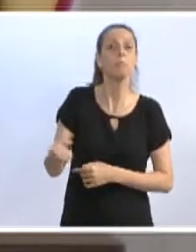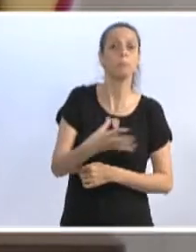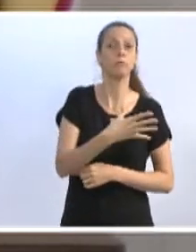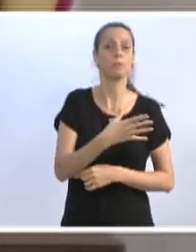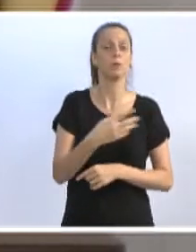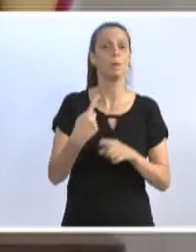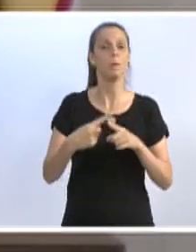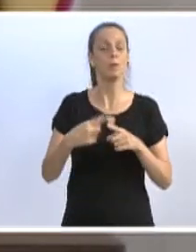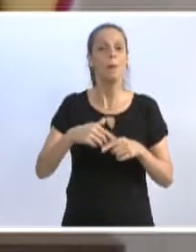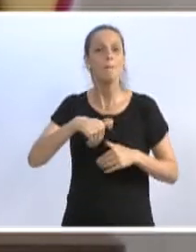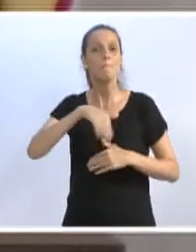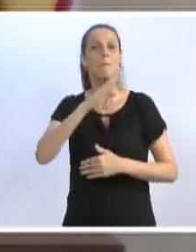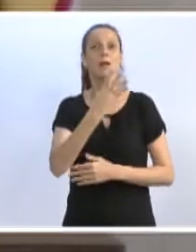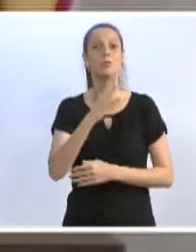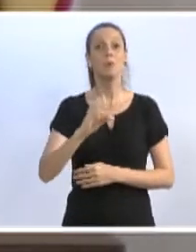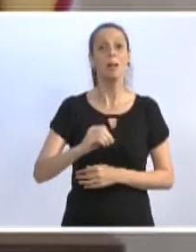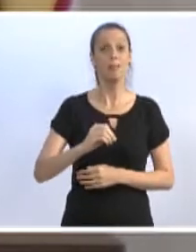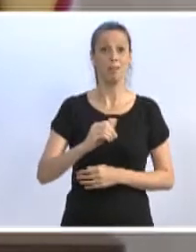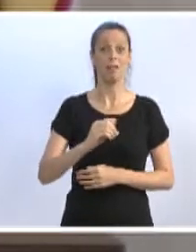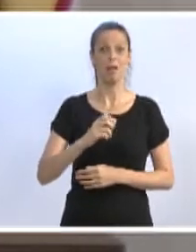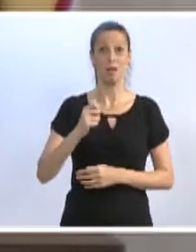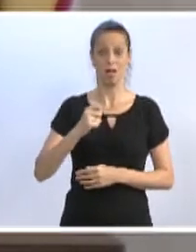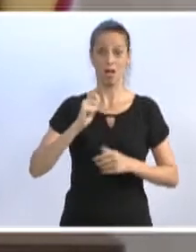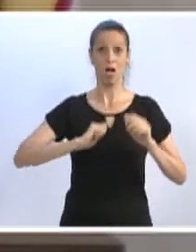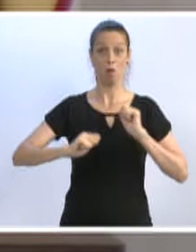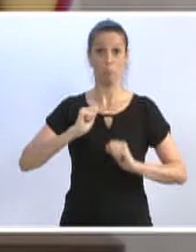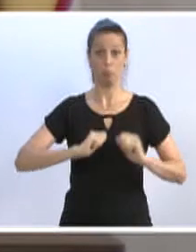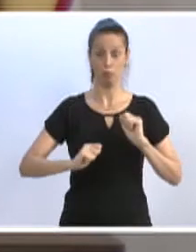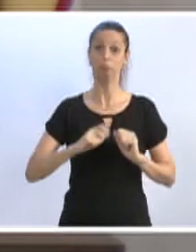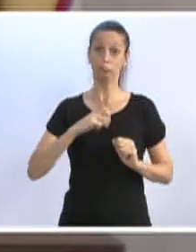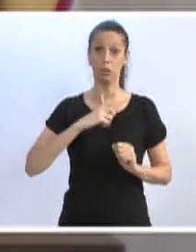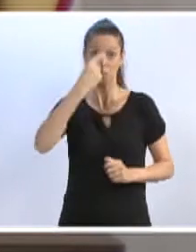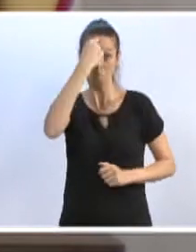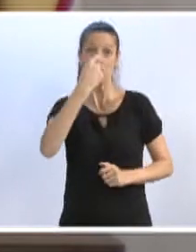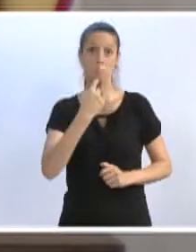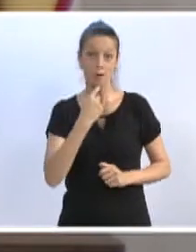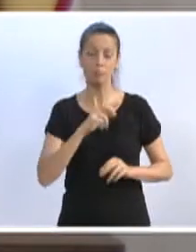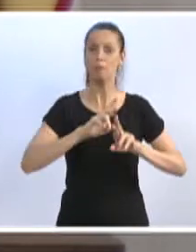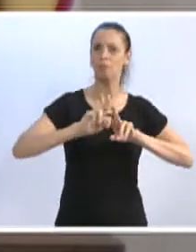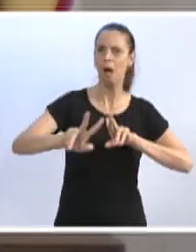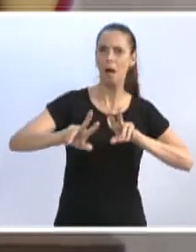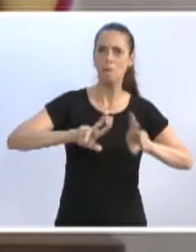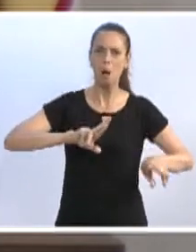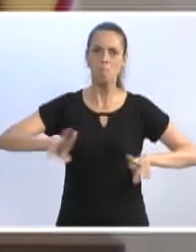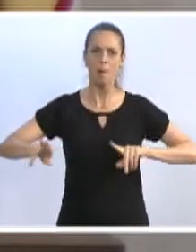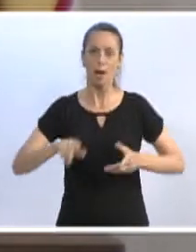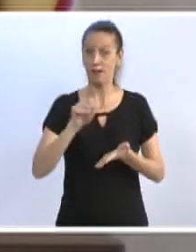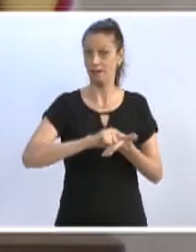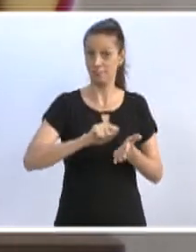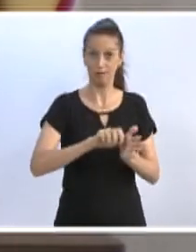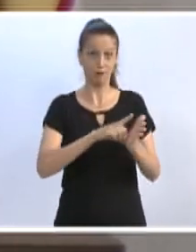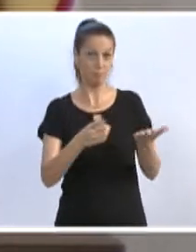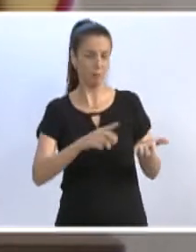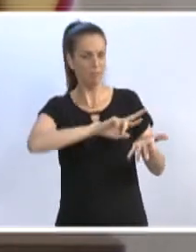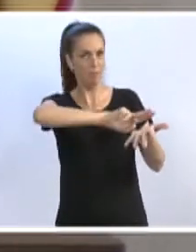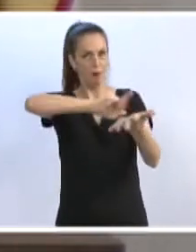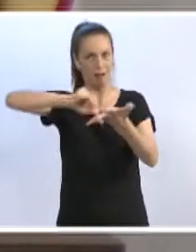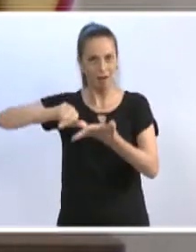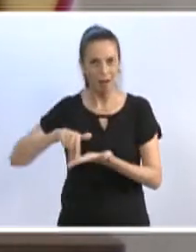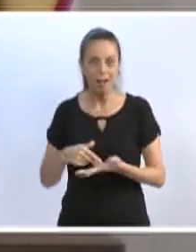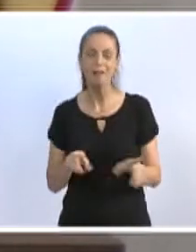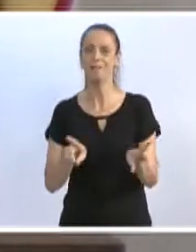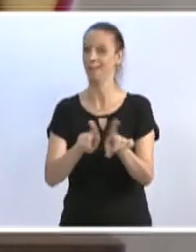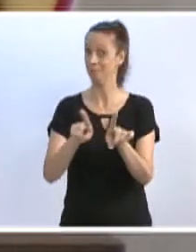40 autores com perfis, se a gente quiser usar um termo atual, bem diferentes. Portanto, uma diversidade bastante